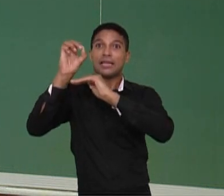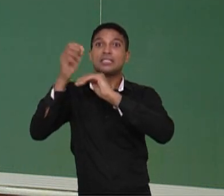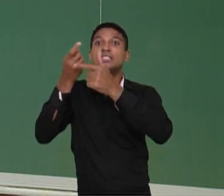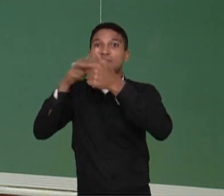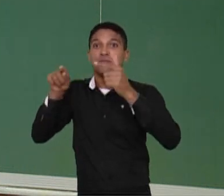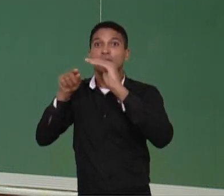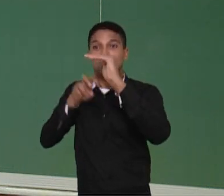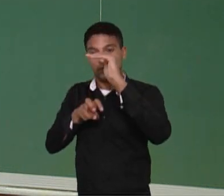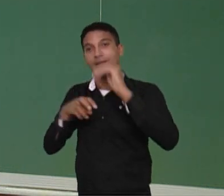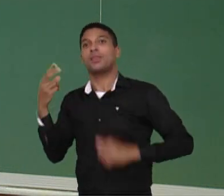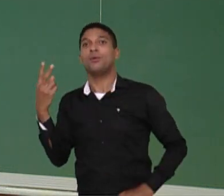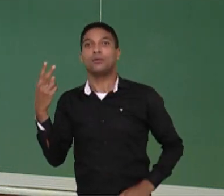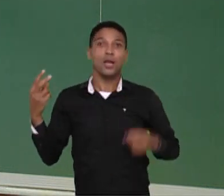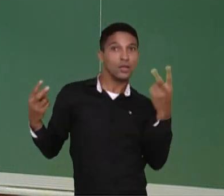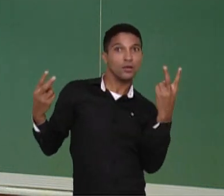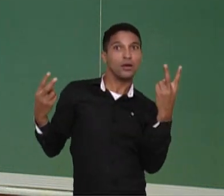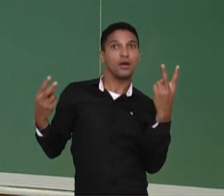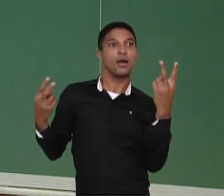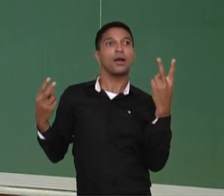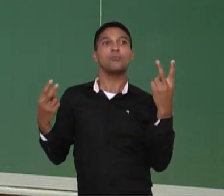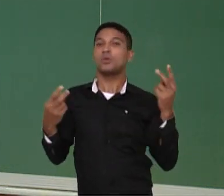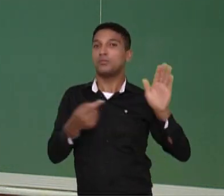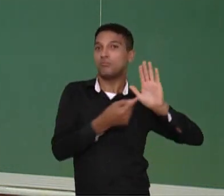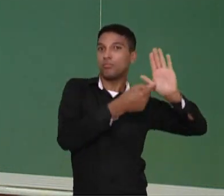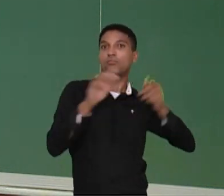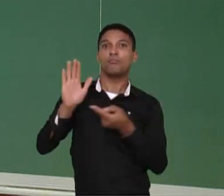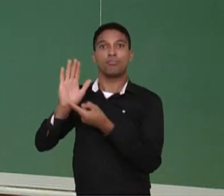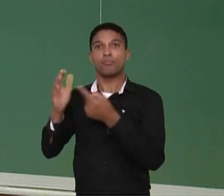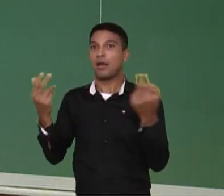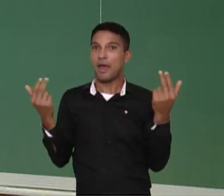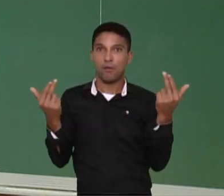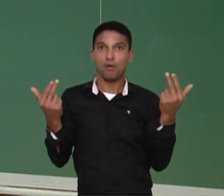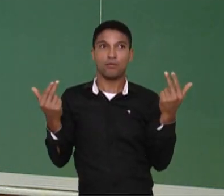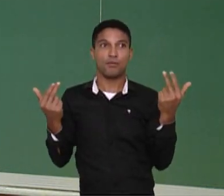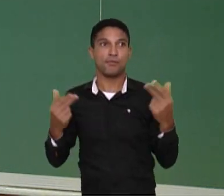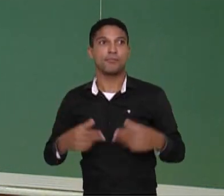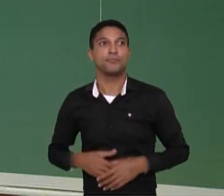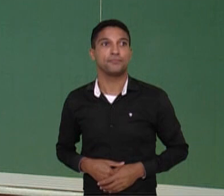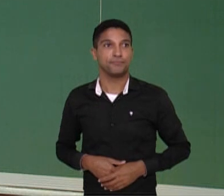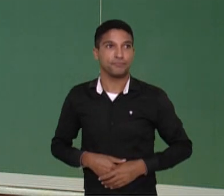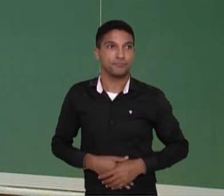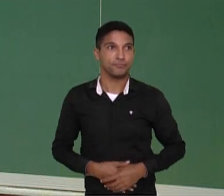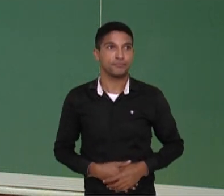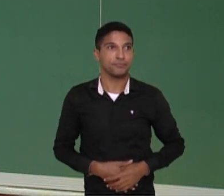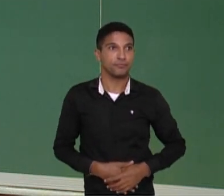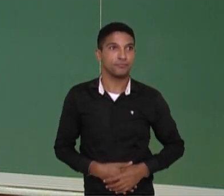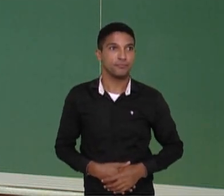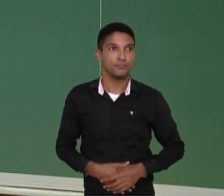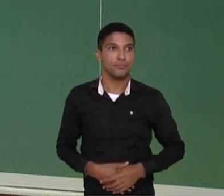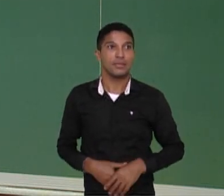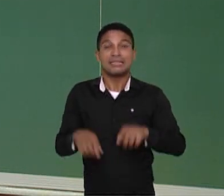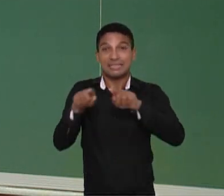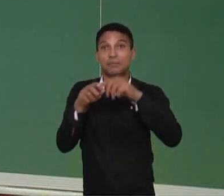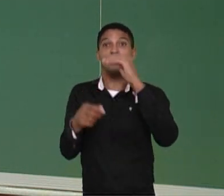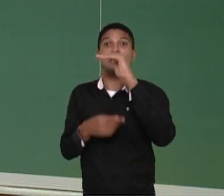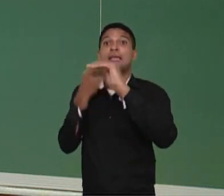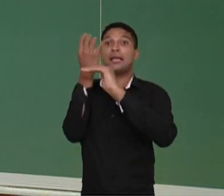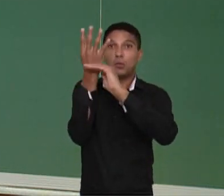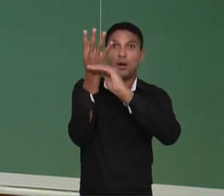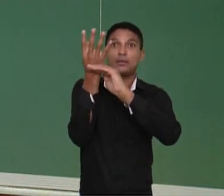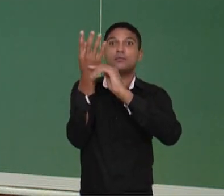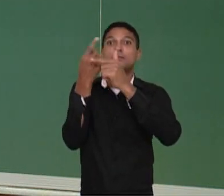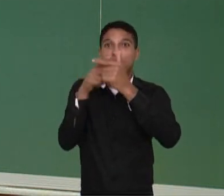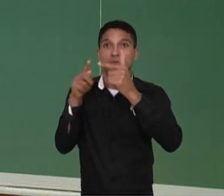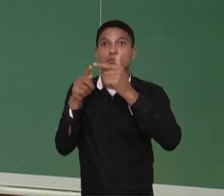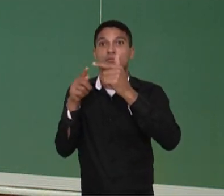2. Então, eu consigo representar o 2. Outro. Uma dízima periódica aí,